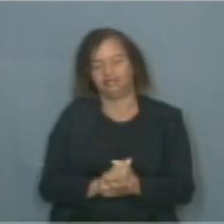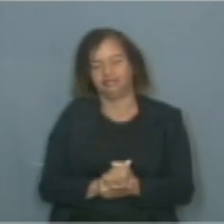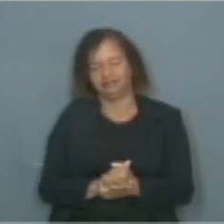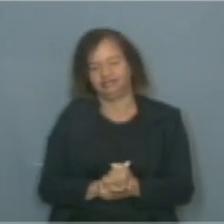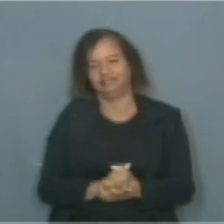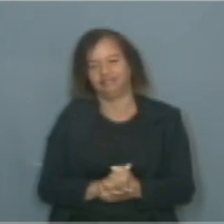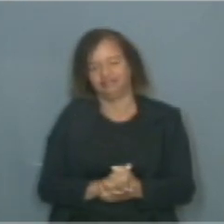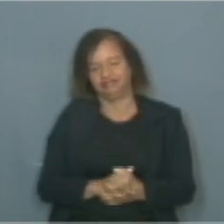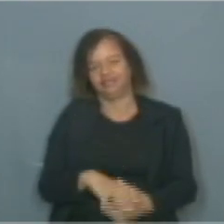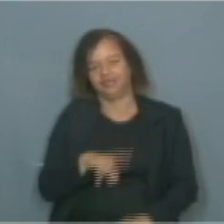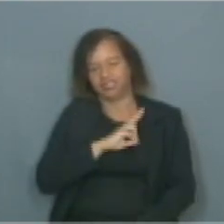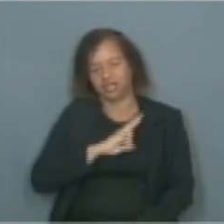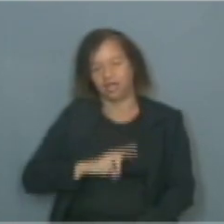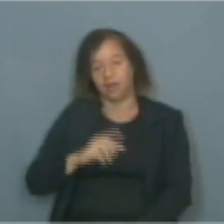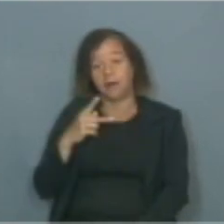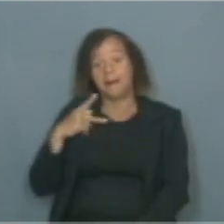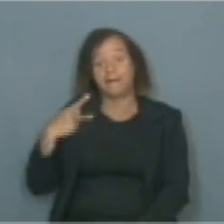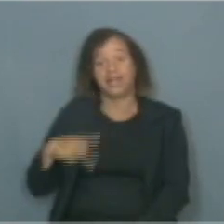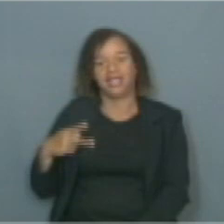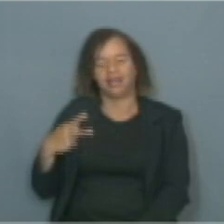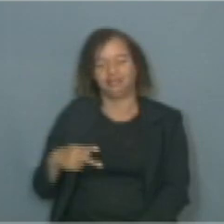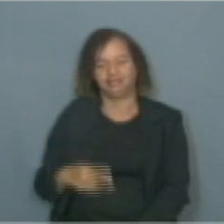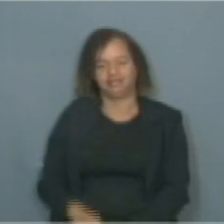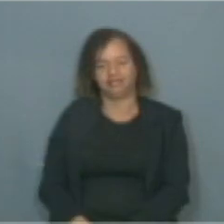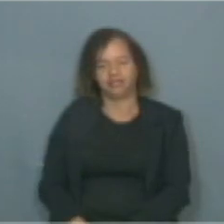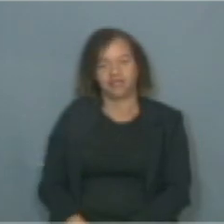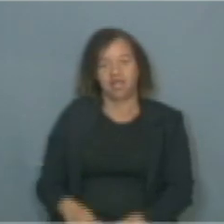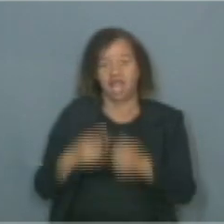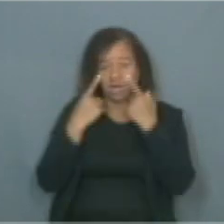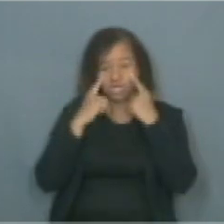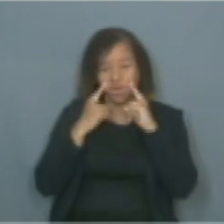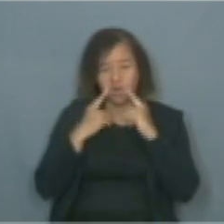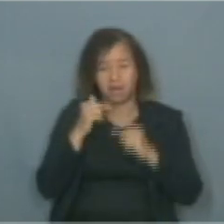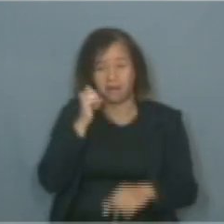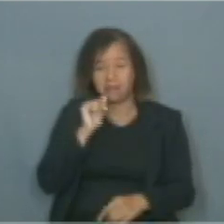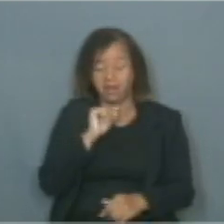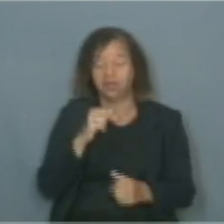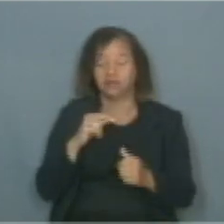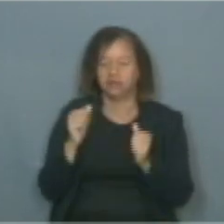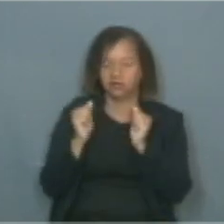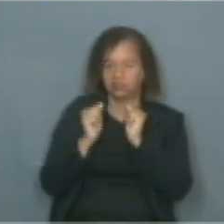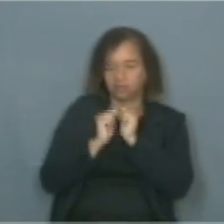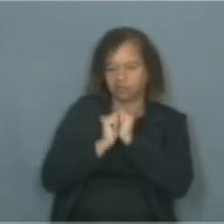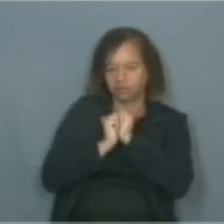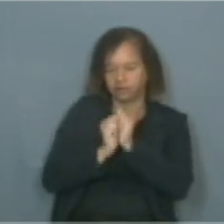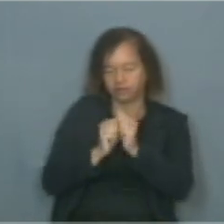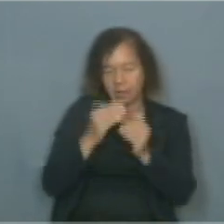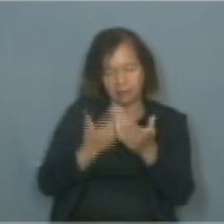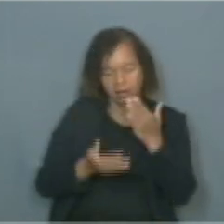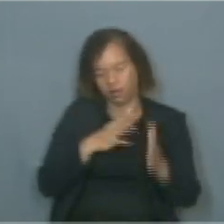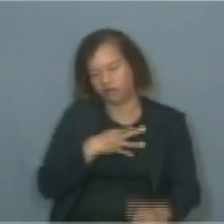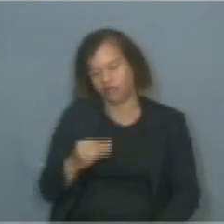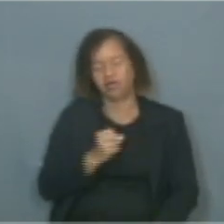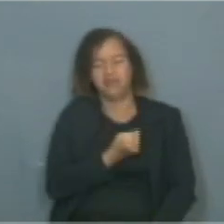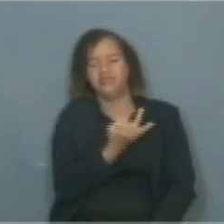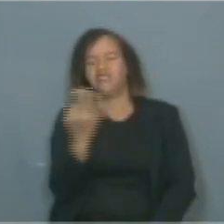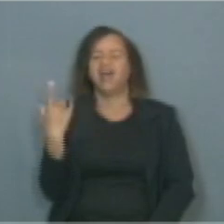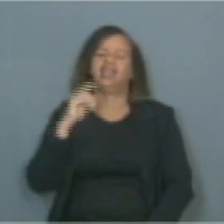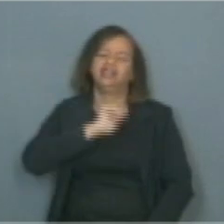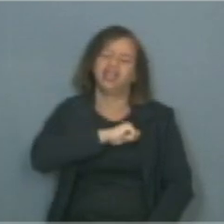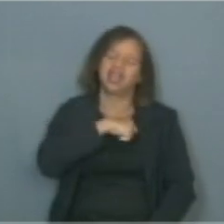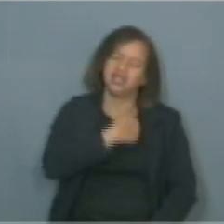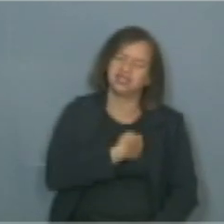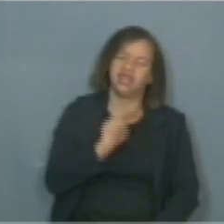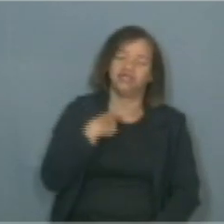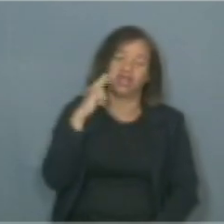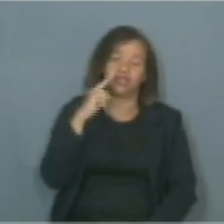Vereador eleito Eduardo Moura, o Pina. Ali eu chorei com mães em luto, ali eu fui para diversas delegacias ver